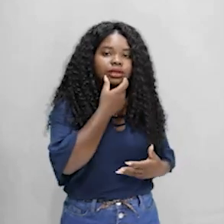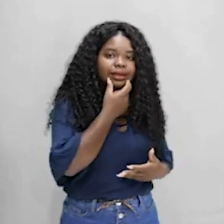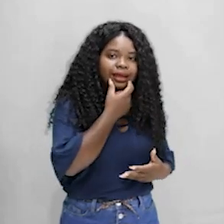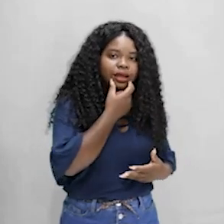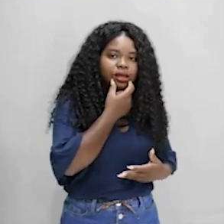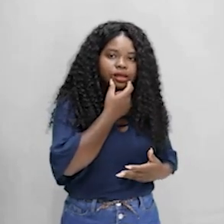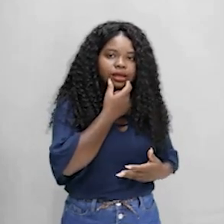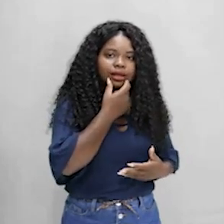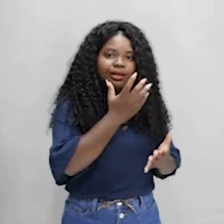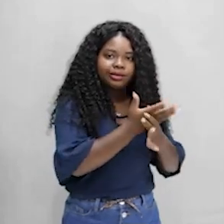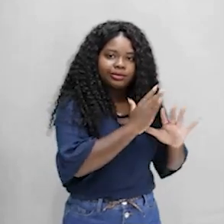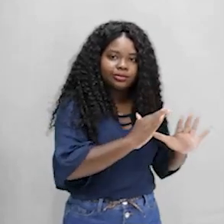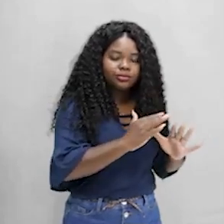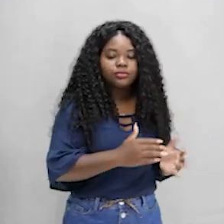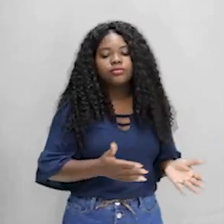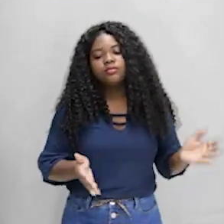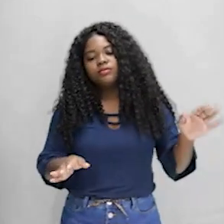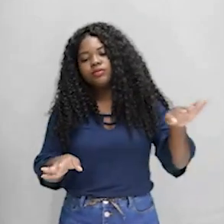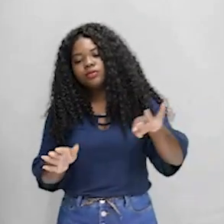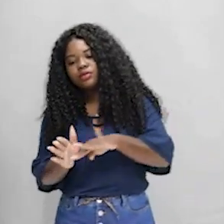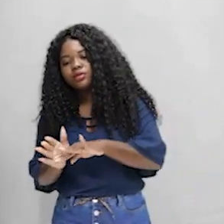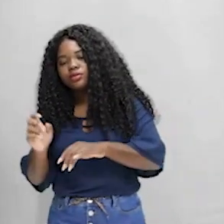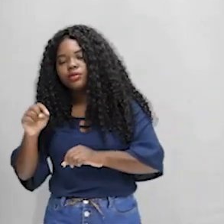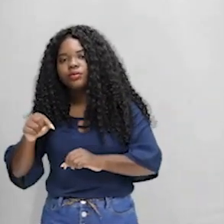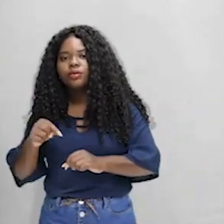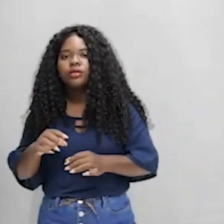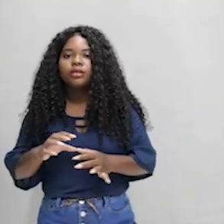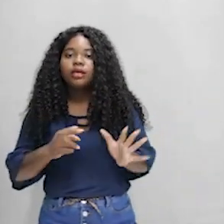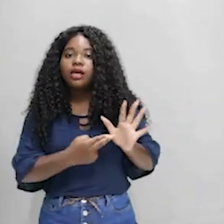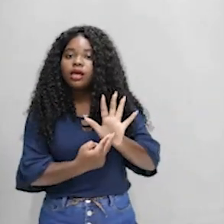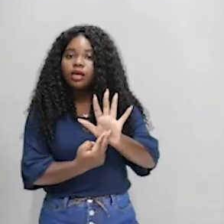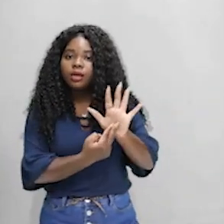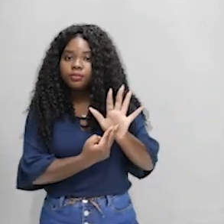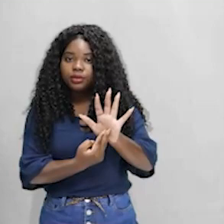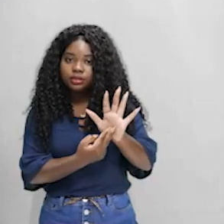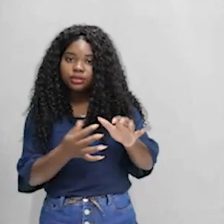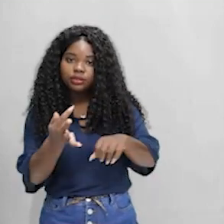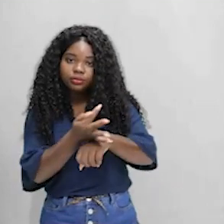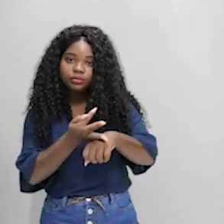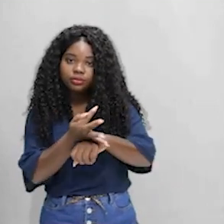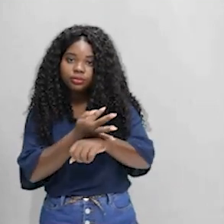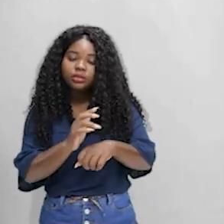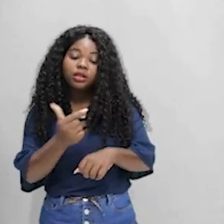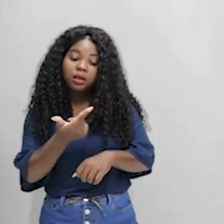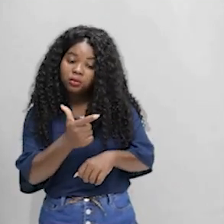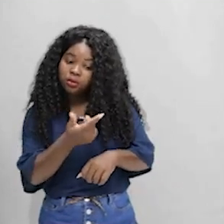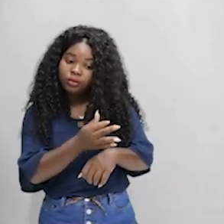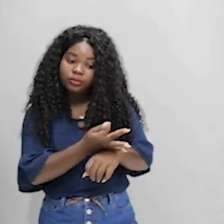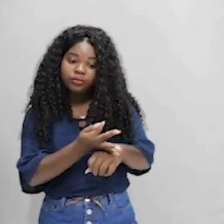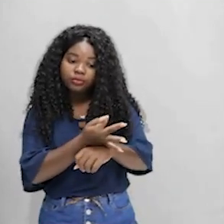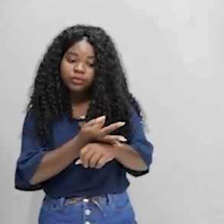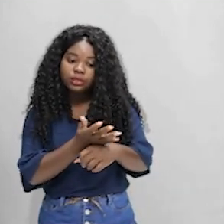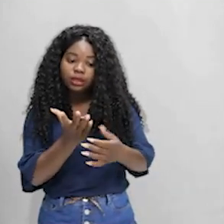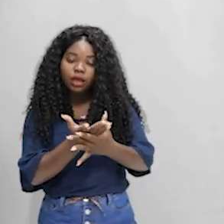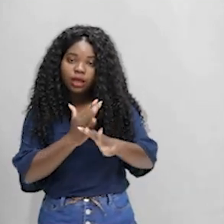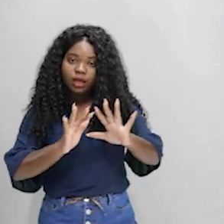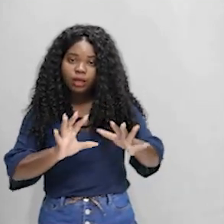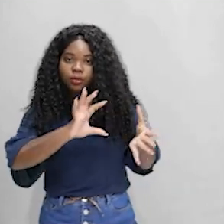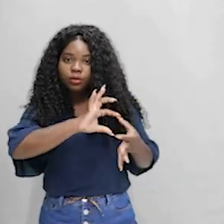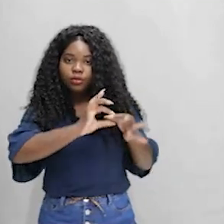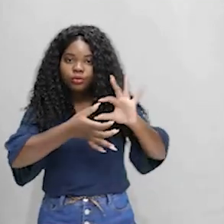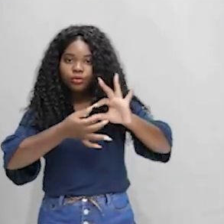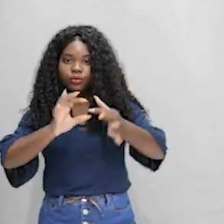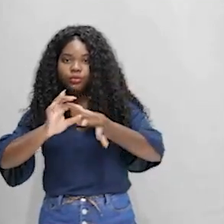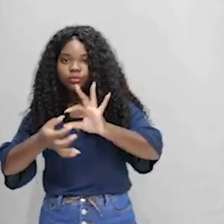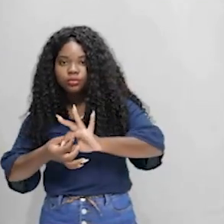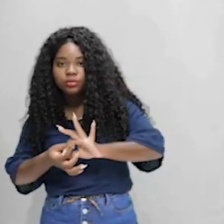aqui representar a seleção brasileira nos Jogos Olímpicos, no período de férias. Não teve férias. Terminaram os